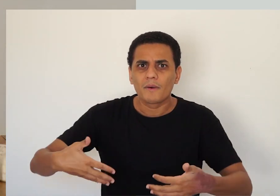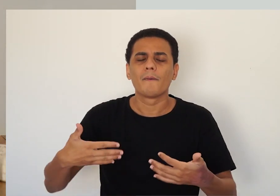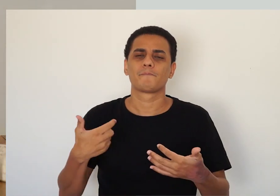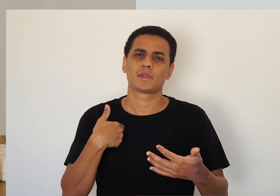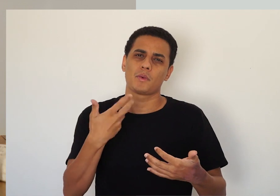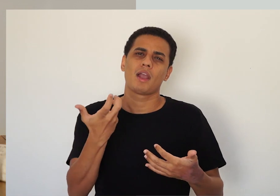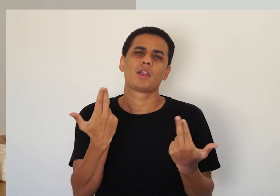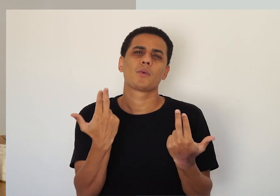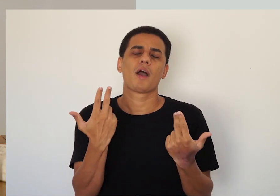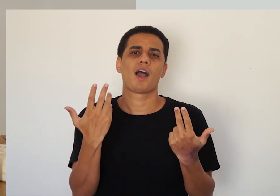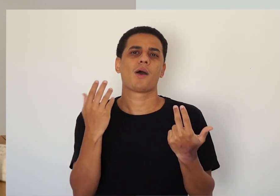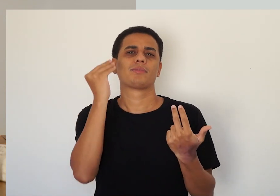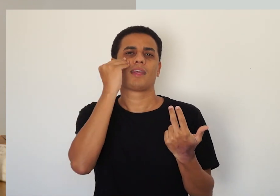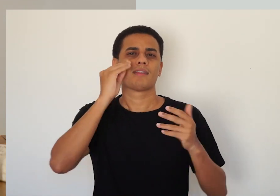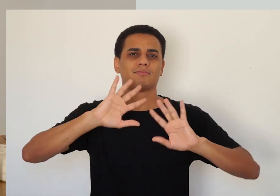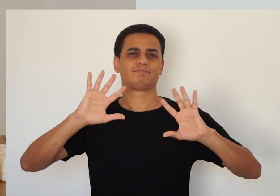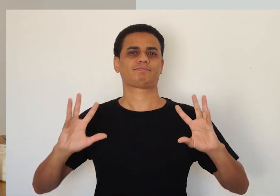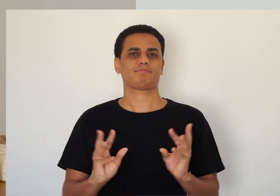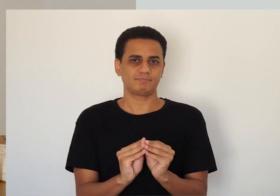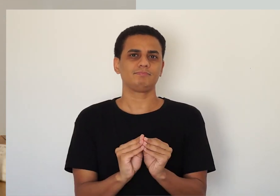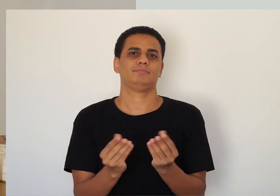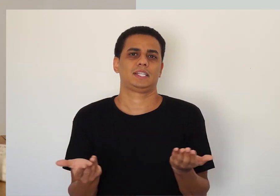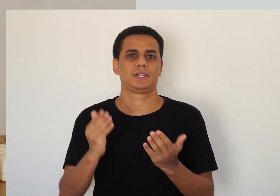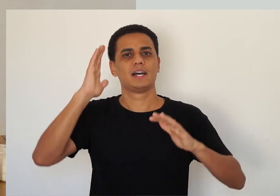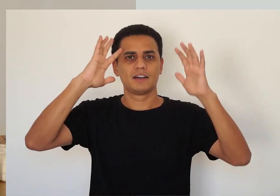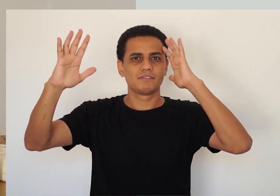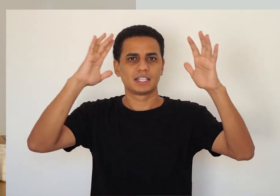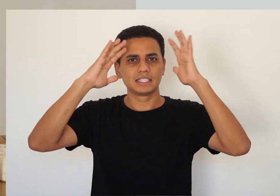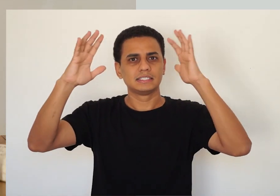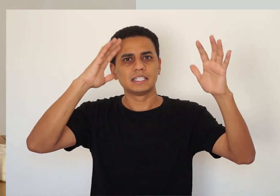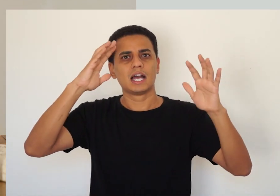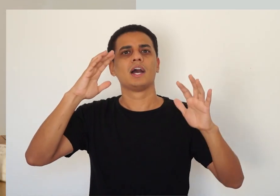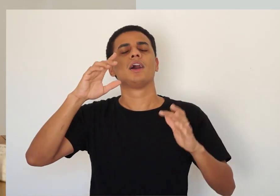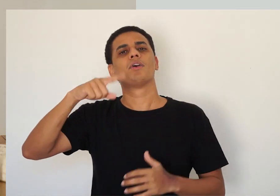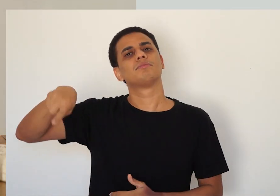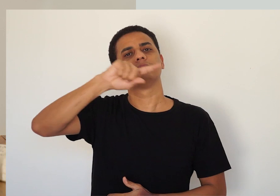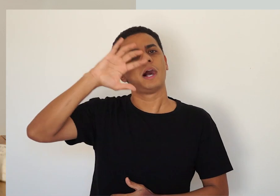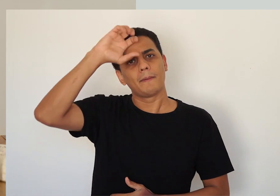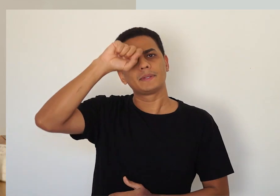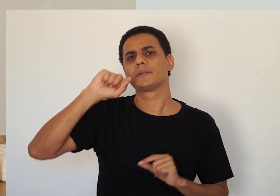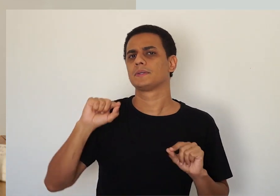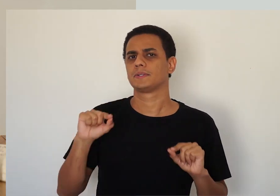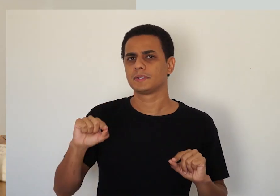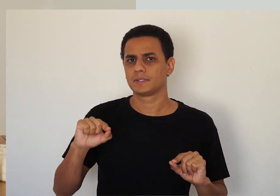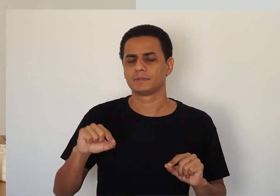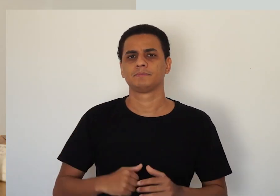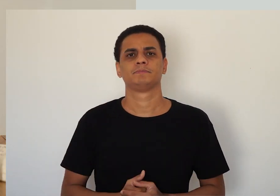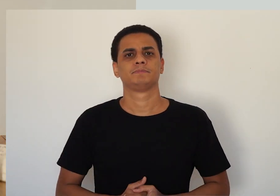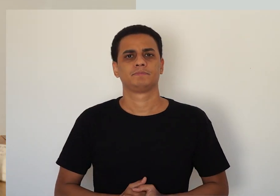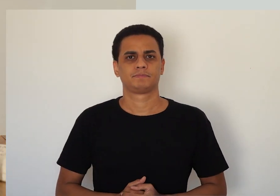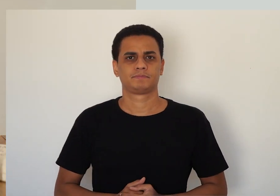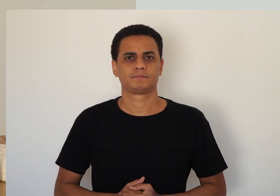eu vou tentar agora traduzir esta mensagem, essa pequena meditação, simplificando da seguinte maneira